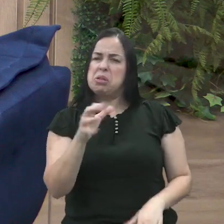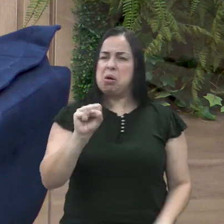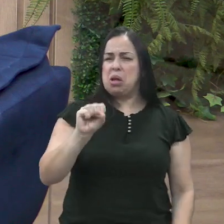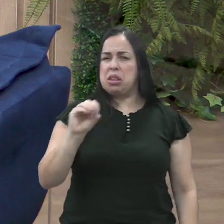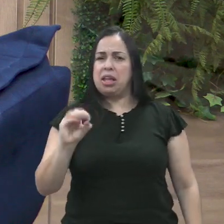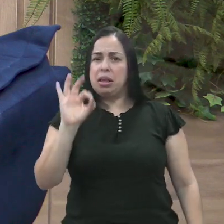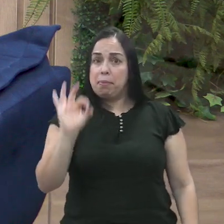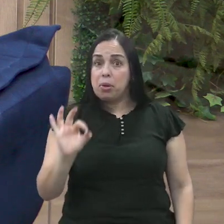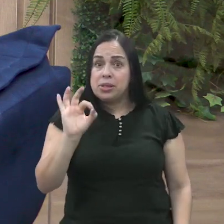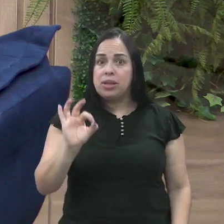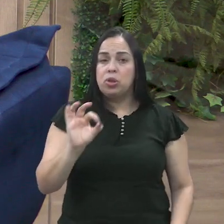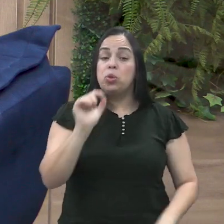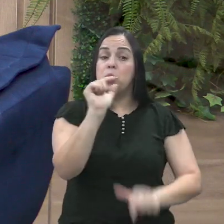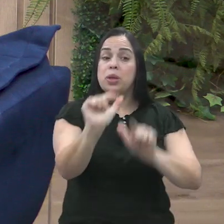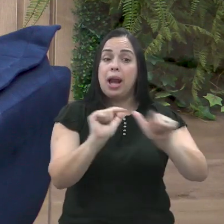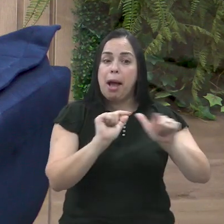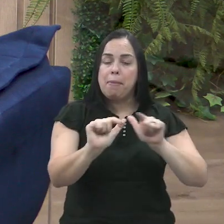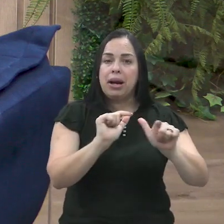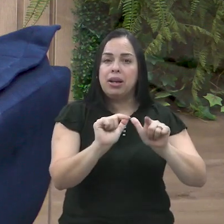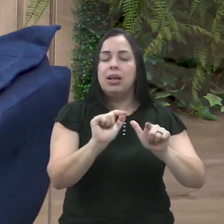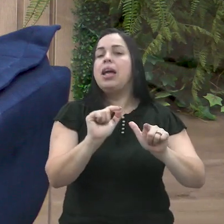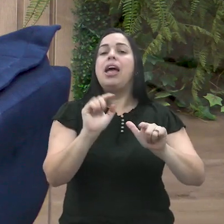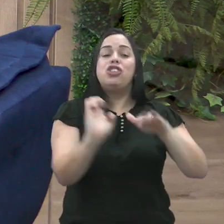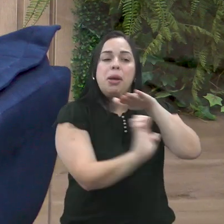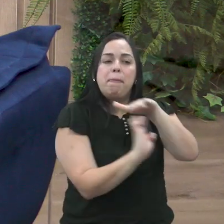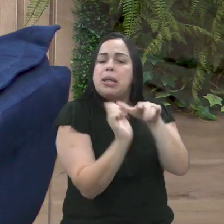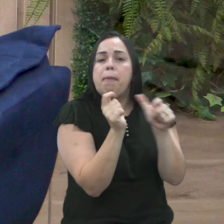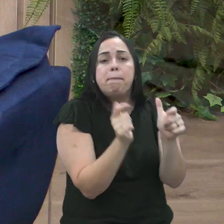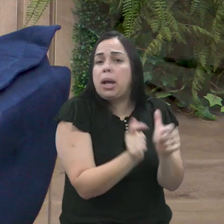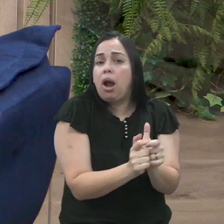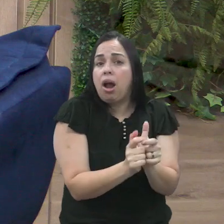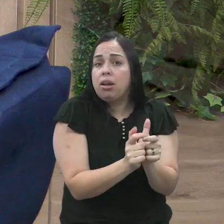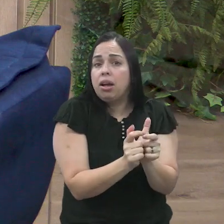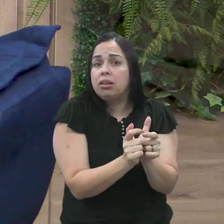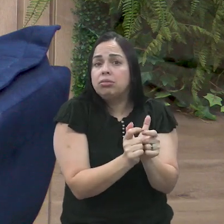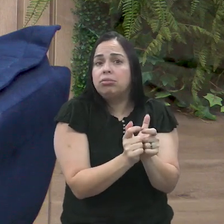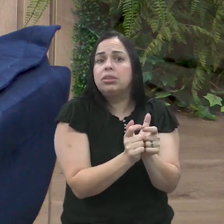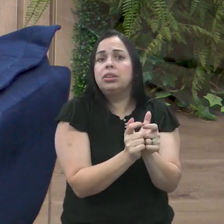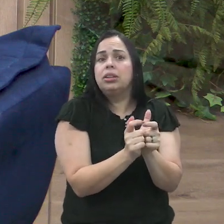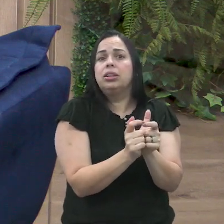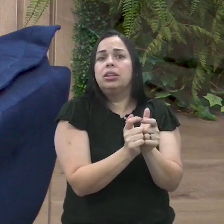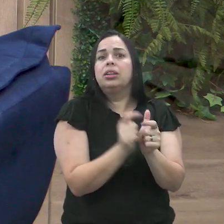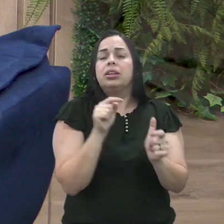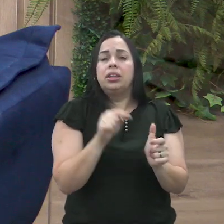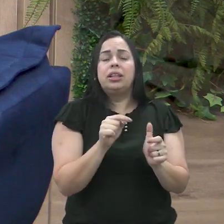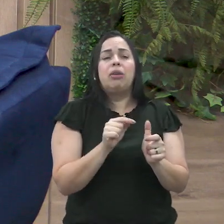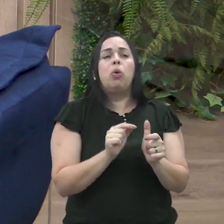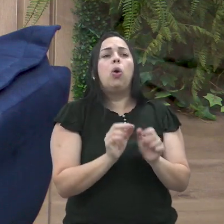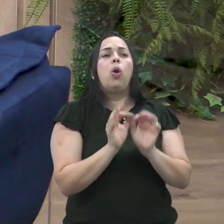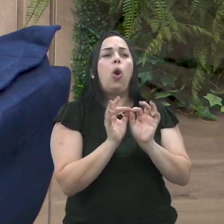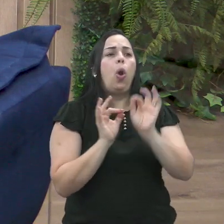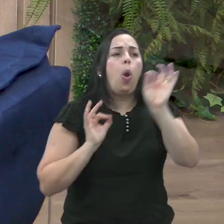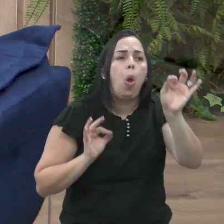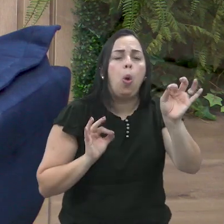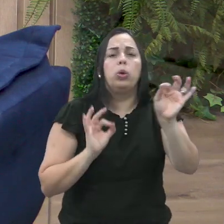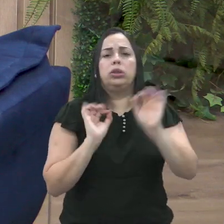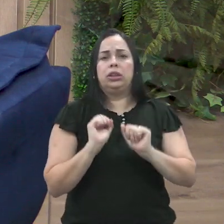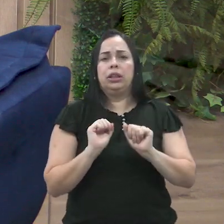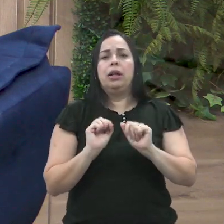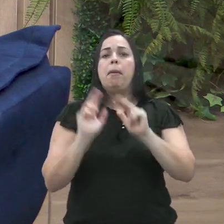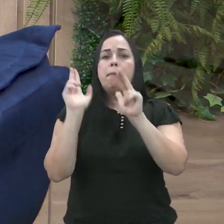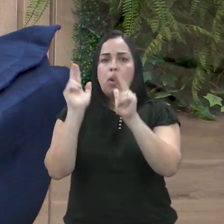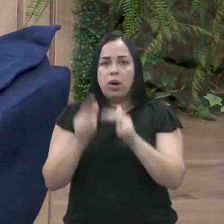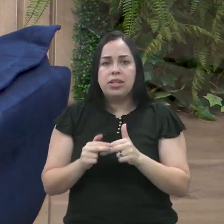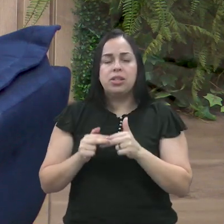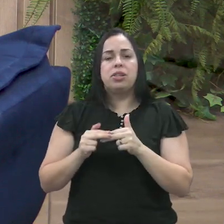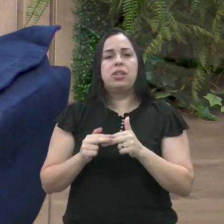a 80% dos empregos gerados são de micro e pequenas empresas, né, em negócios que estão nas periferias da cidade.